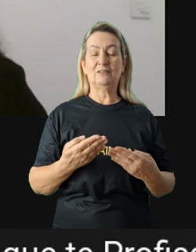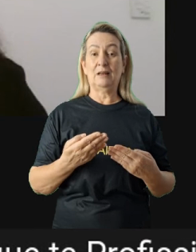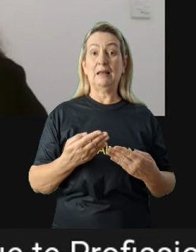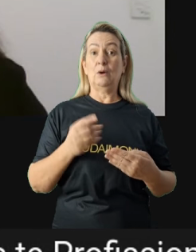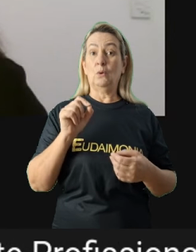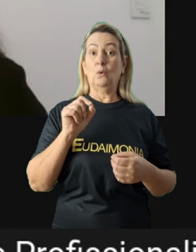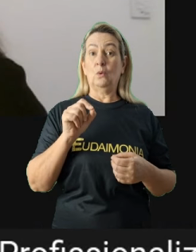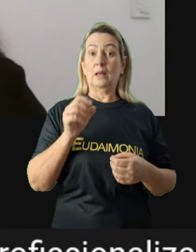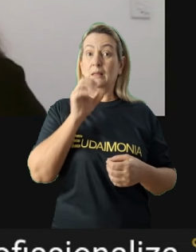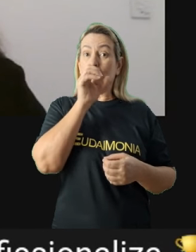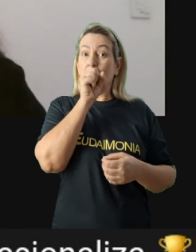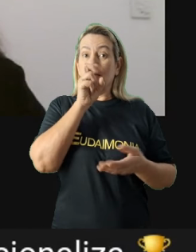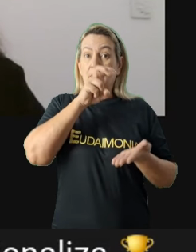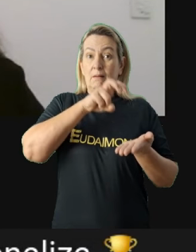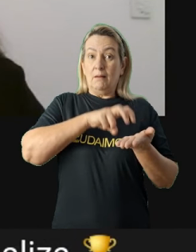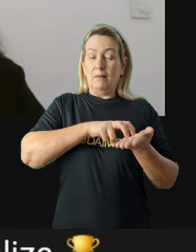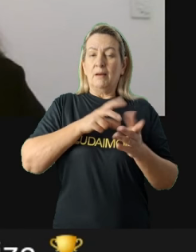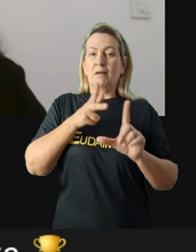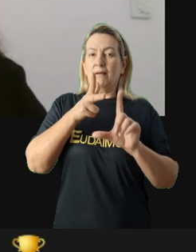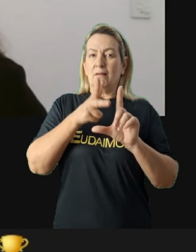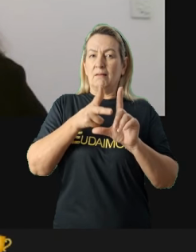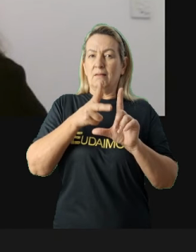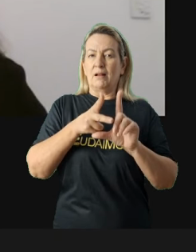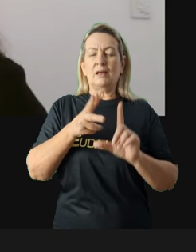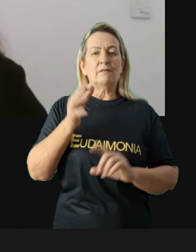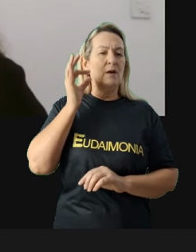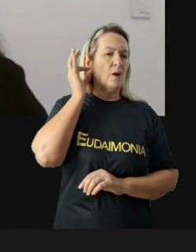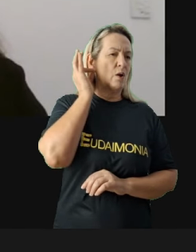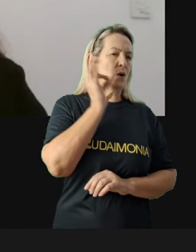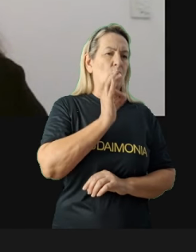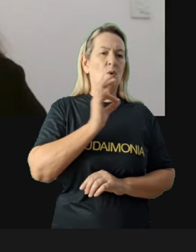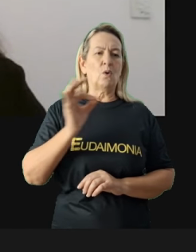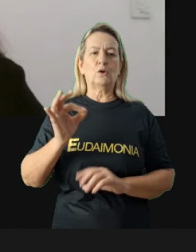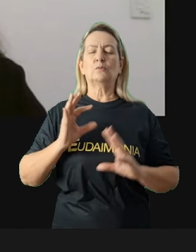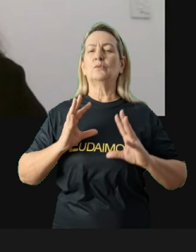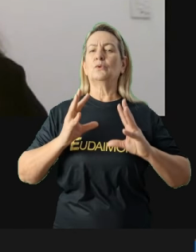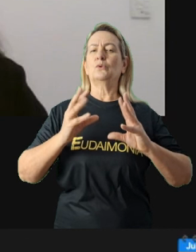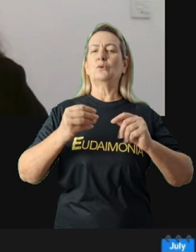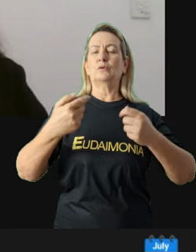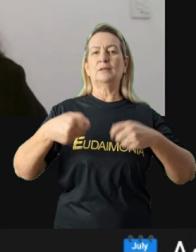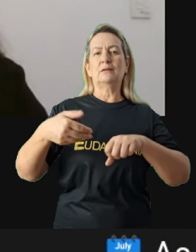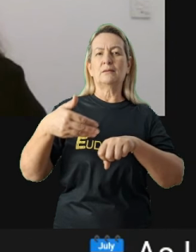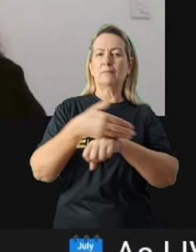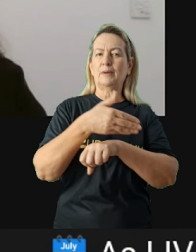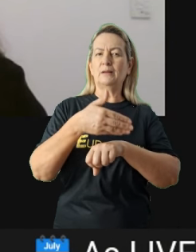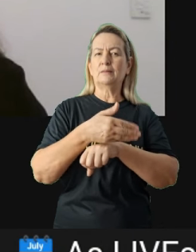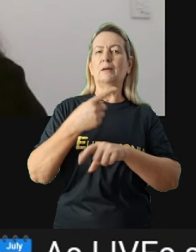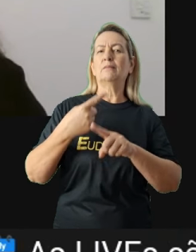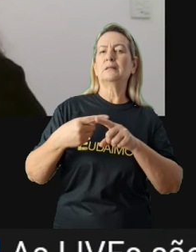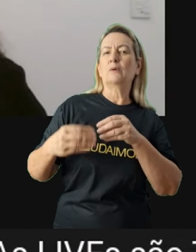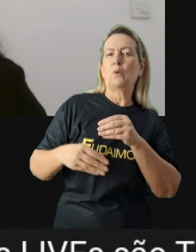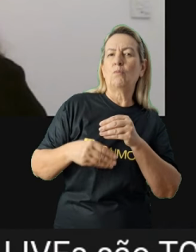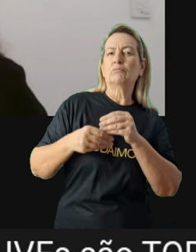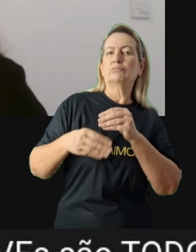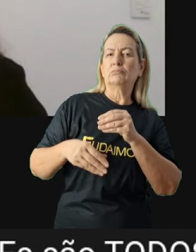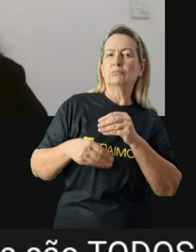muito obrigada. Essa formação que você faz, Paulo, é excelente. Todos devem realmente participar, porque a gente